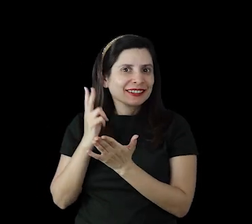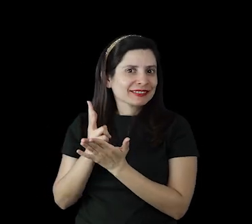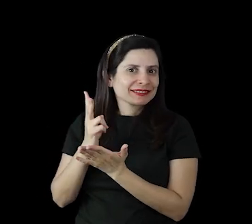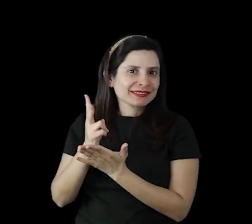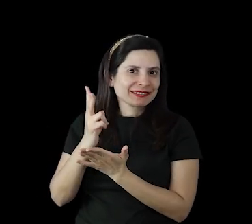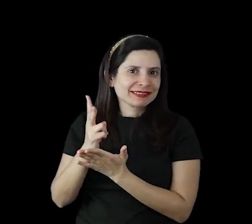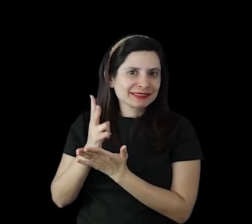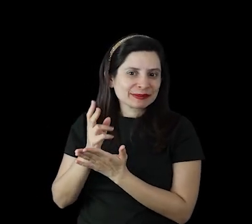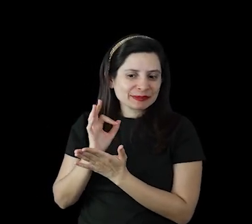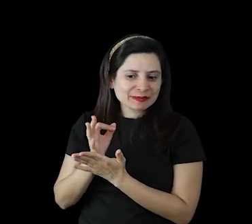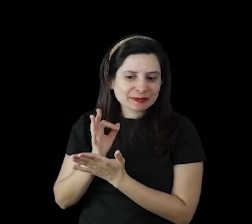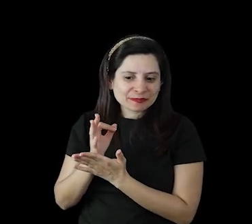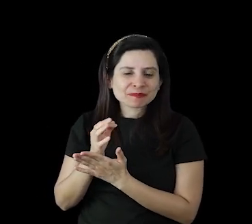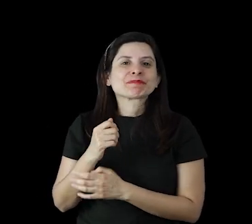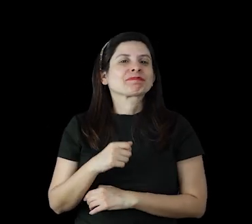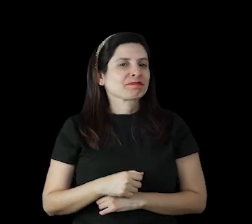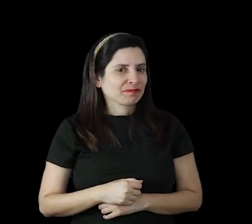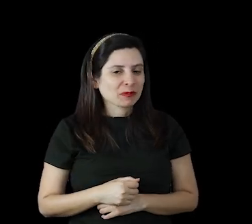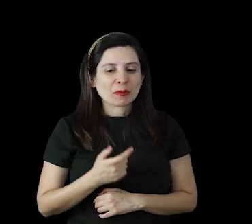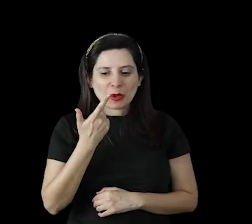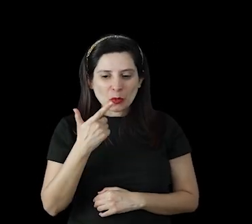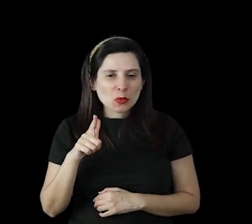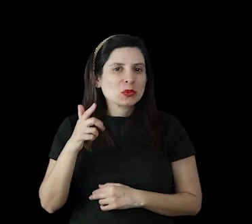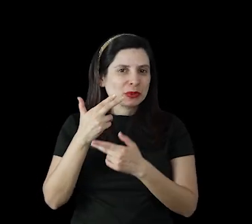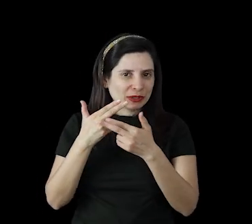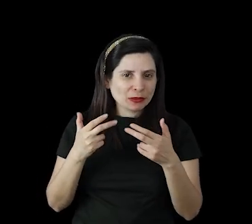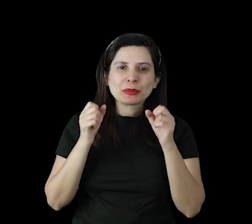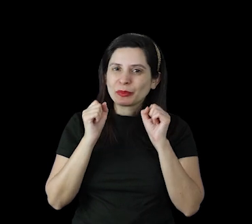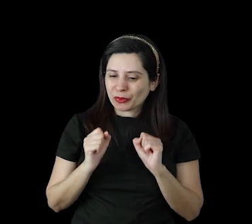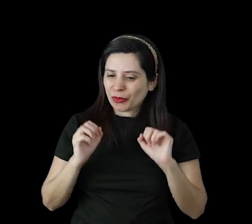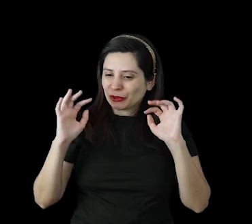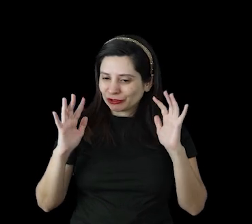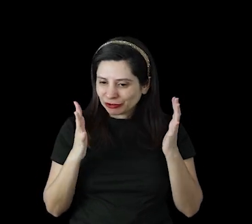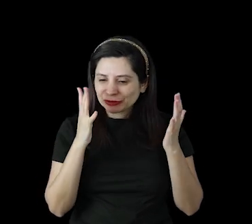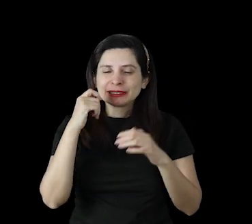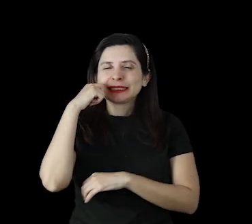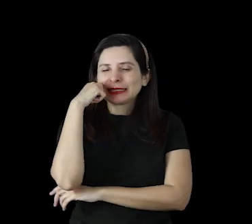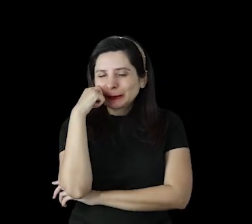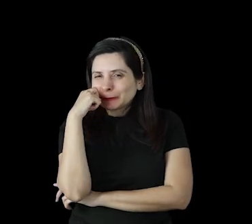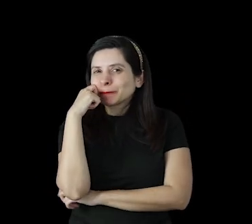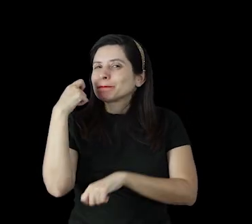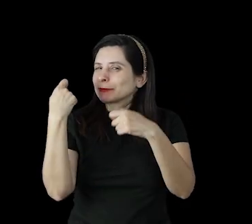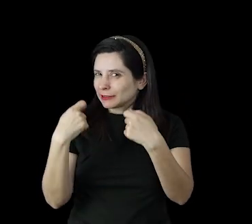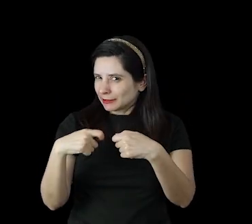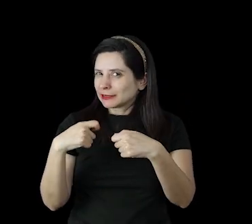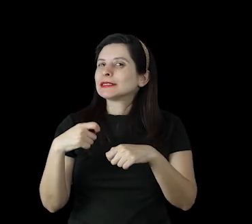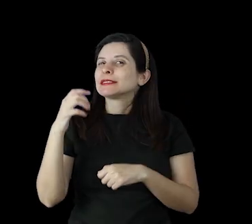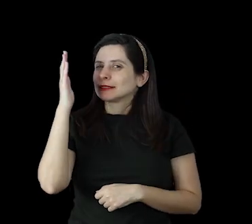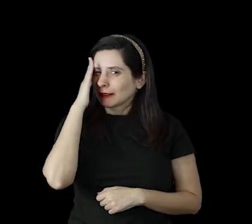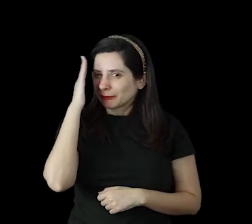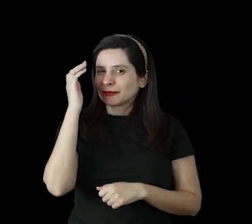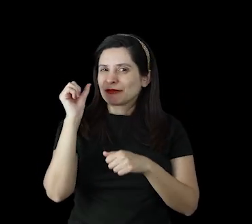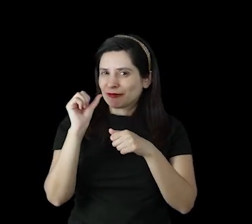né? Uma outra coisa também que pode acontecer, mas eu acho que a gente tem que saber fazer isso,